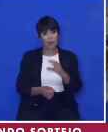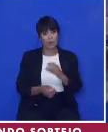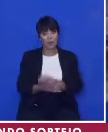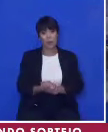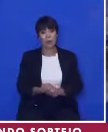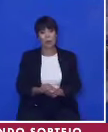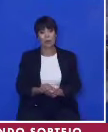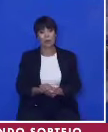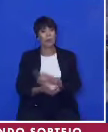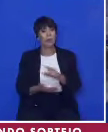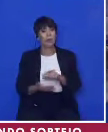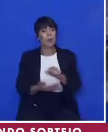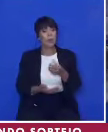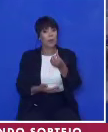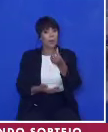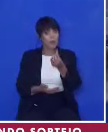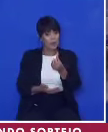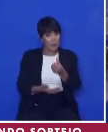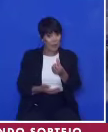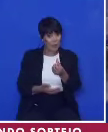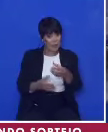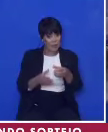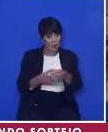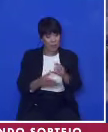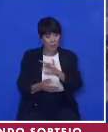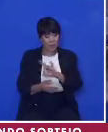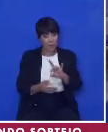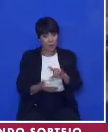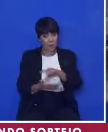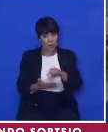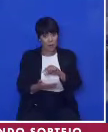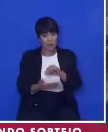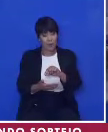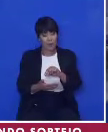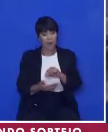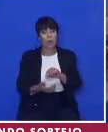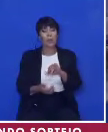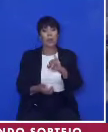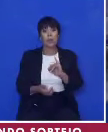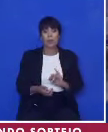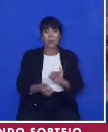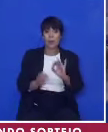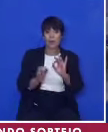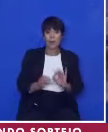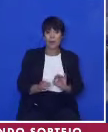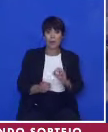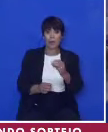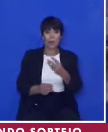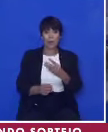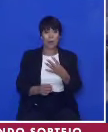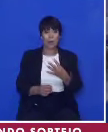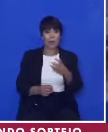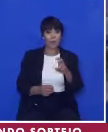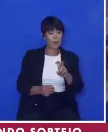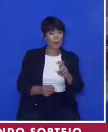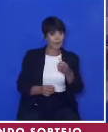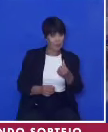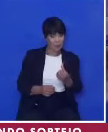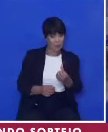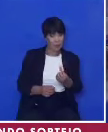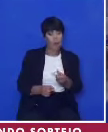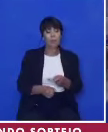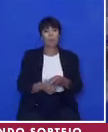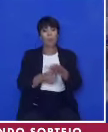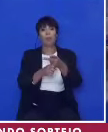R$ 68.314,65. Serão sorteados 6 números em cada um dos sorteios e você leva prêmio se acertar 3, 4,